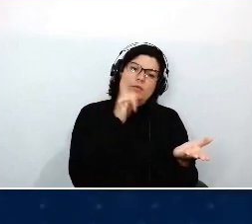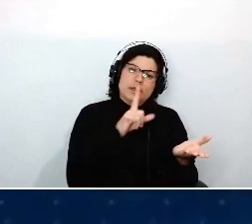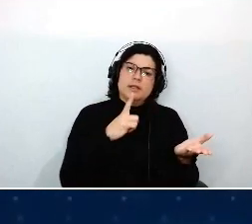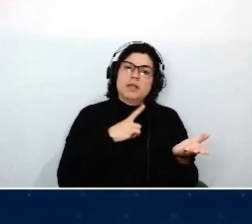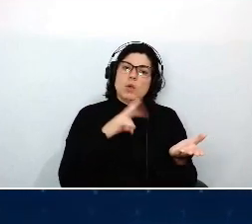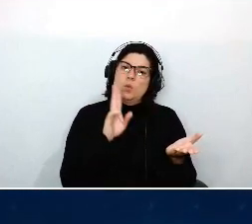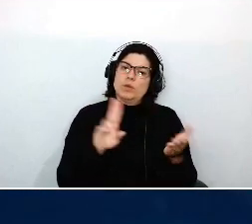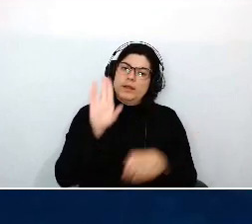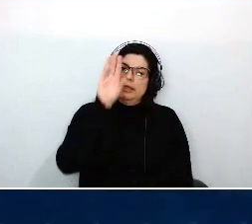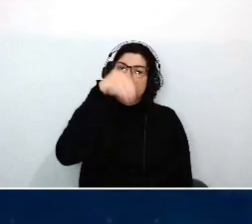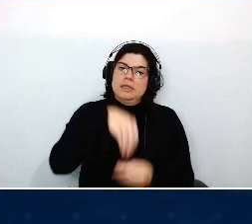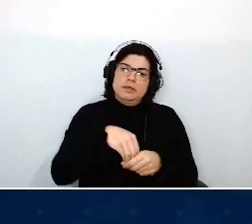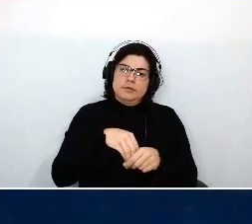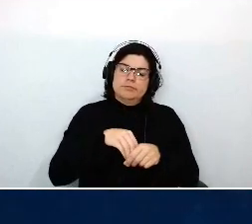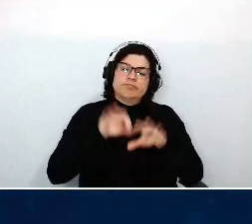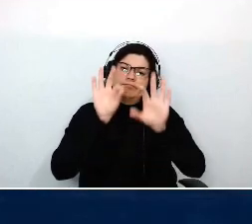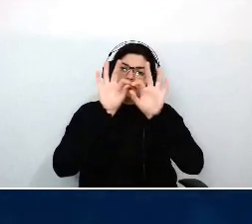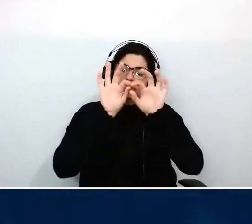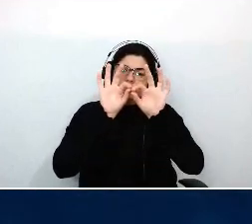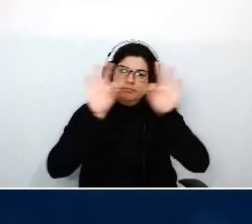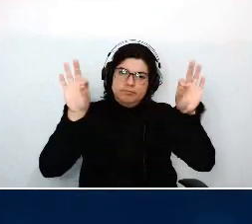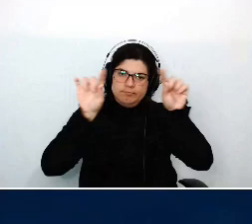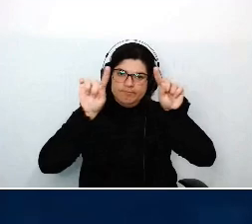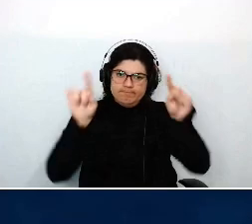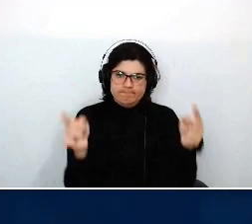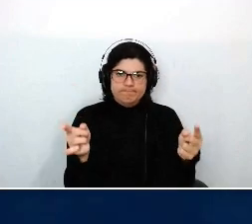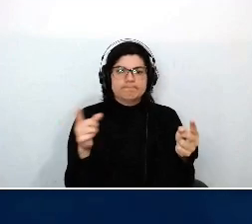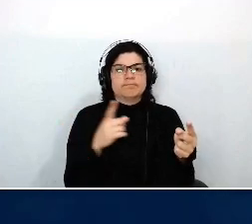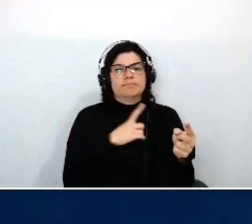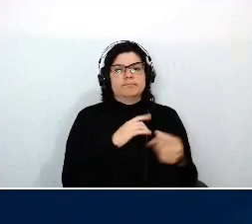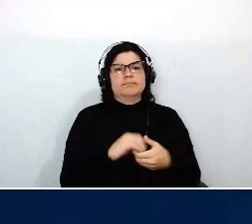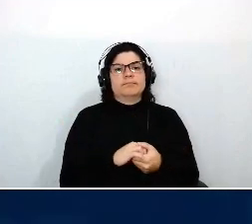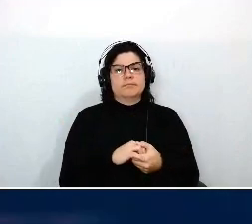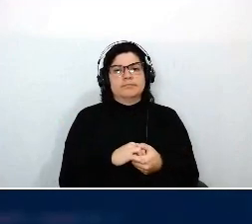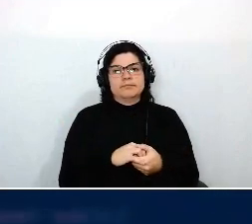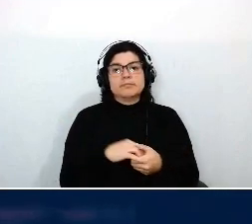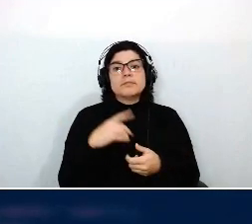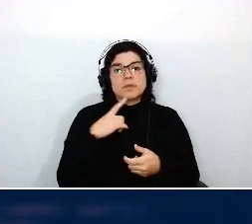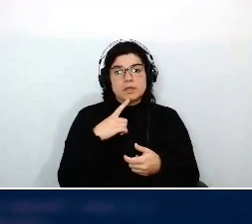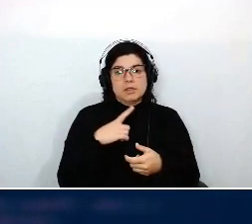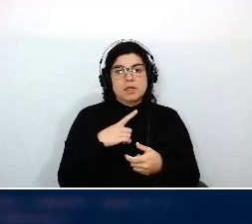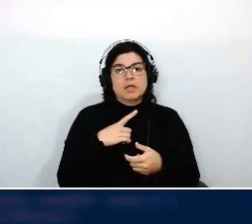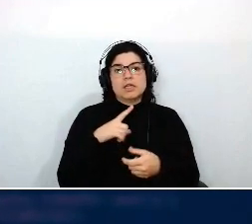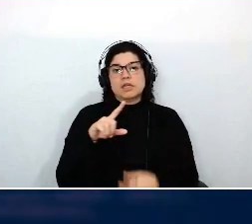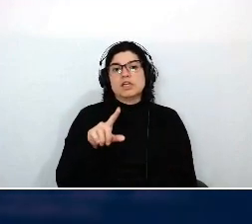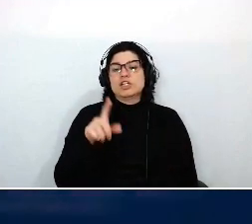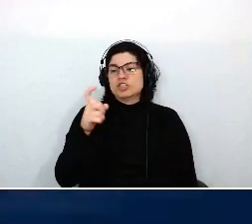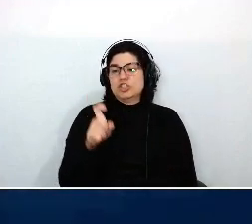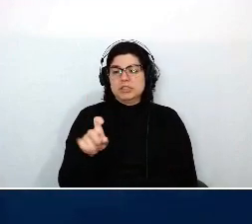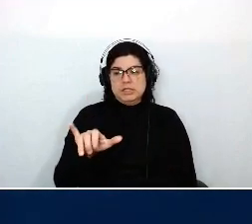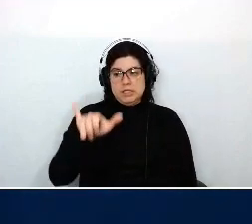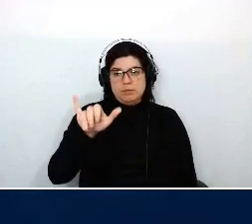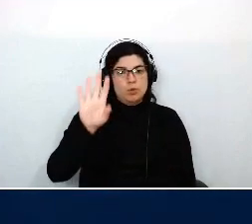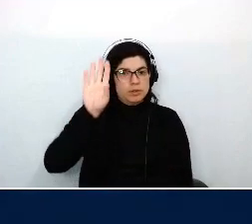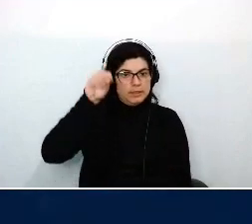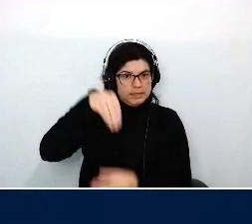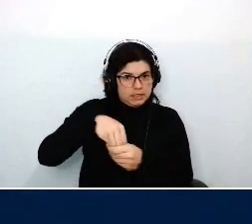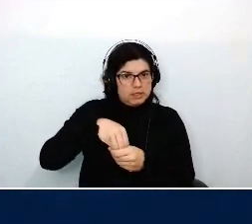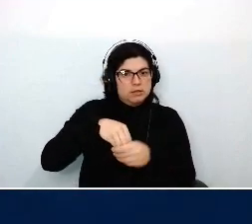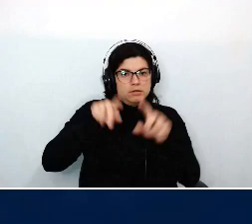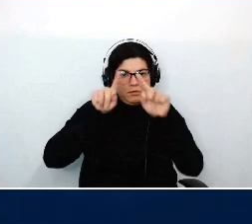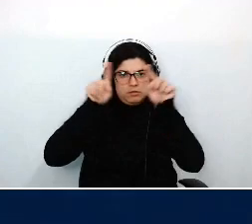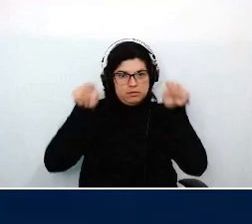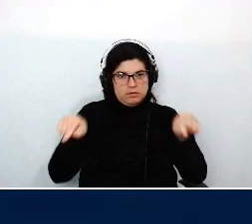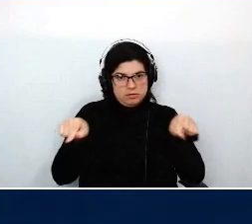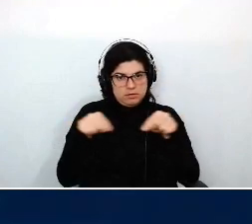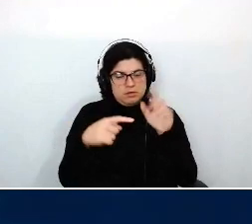da expressão. Tipo aqui, x é 1, y é 2, e eu só tenho x e y dentro dessa expression que eu passei